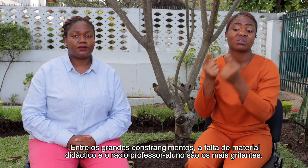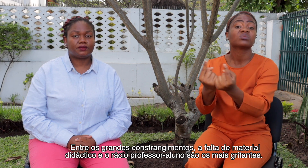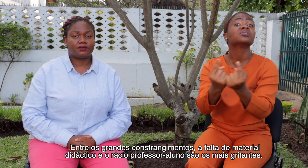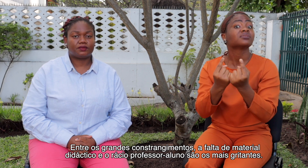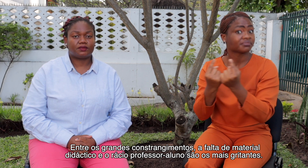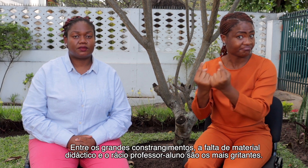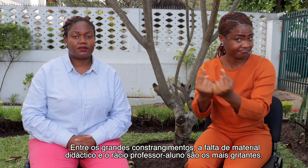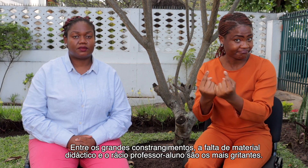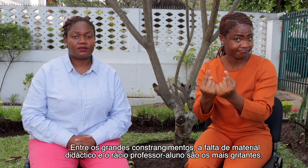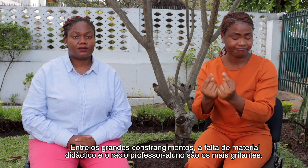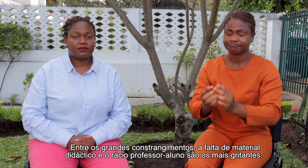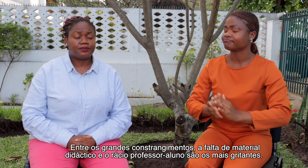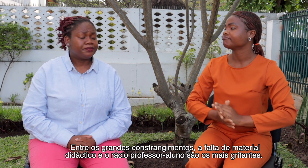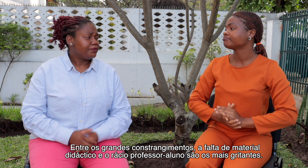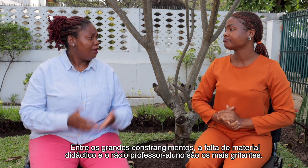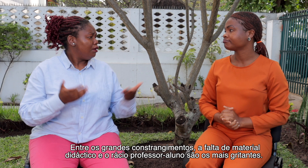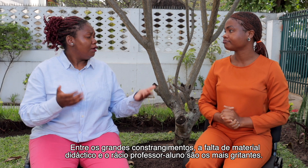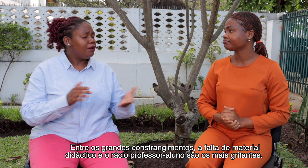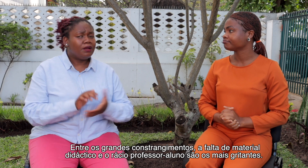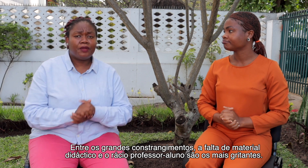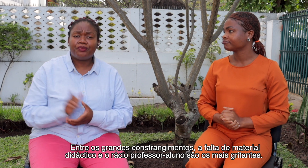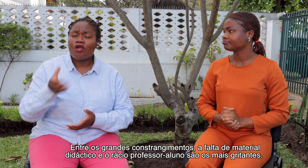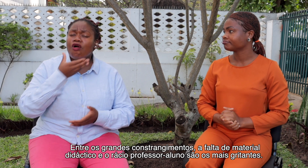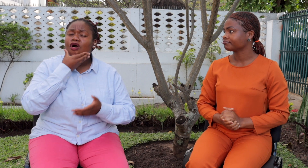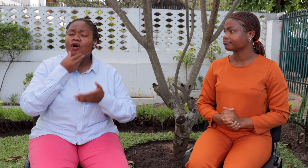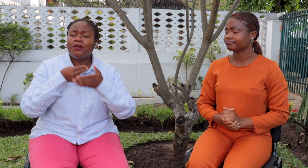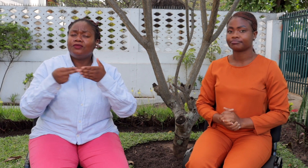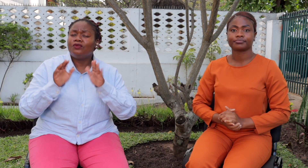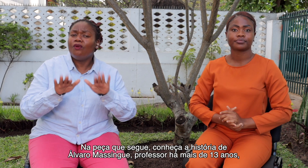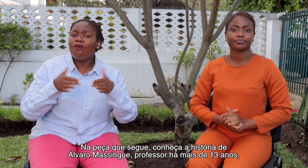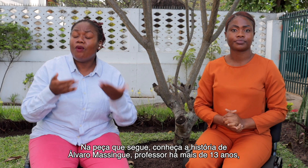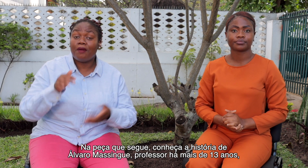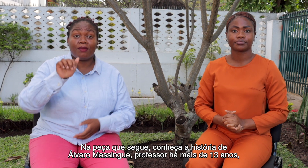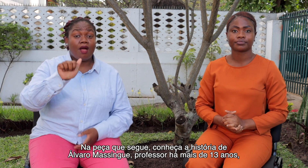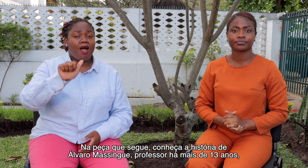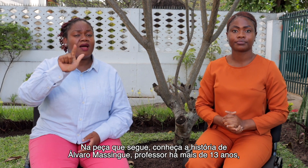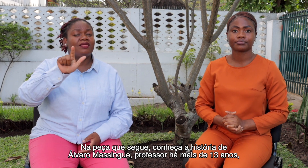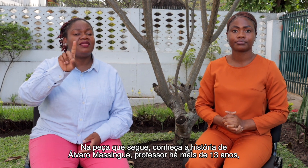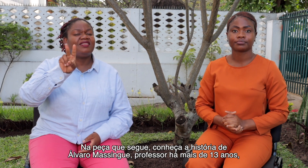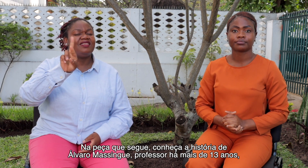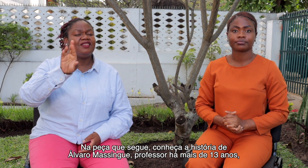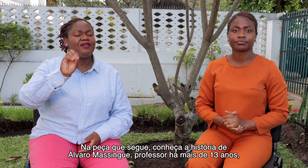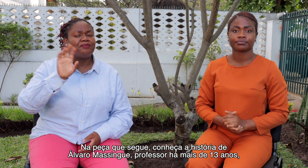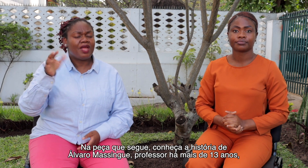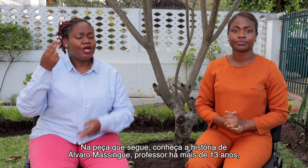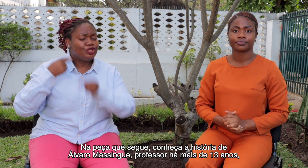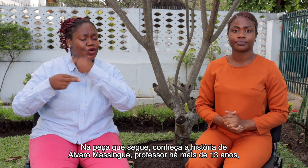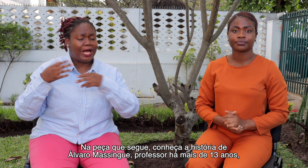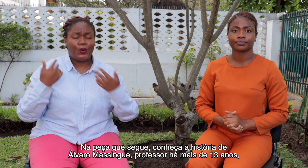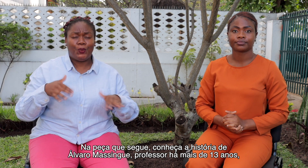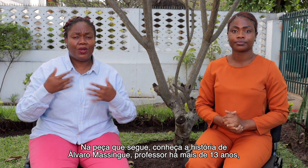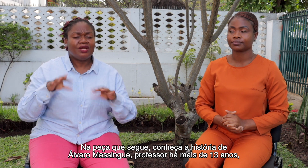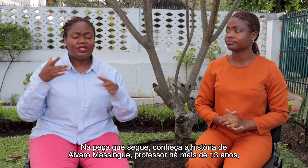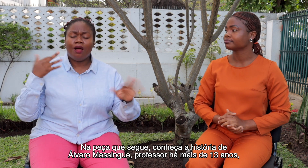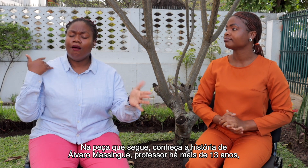material didático e o rácio professor-aluno são os mais gritantes. Na peça que se segue, conheça a história de Álvaro